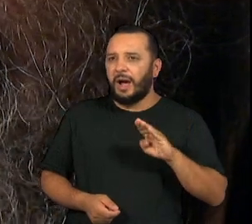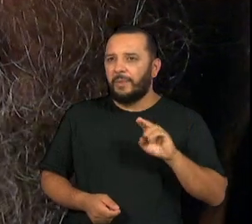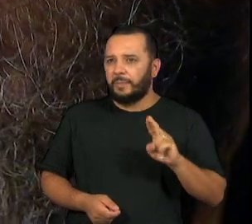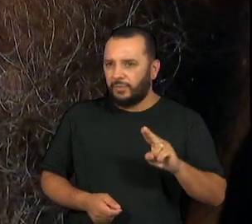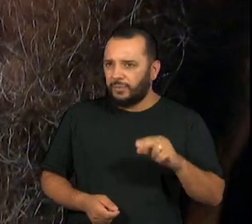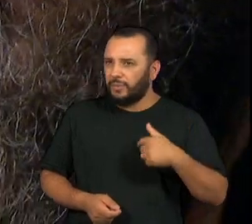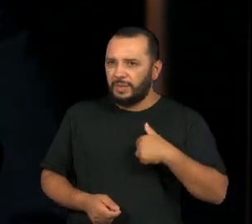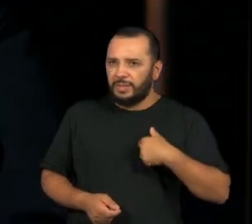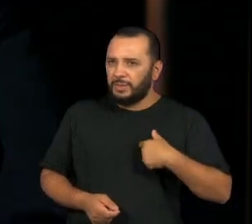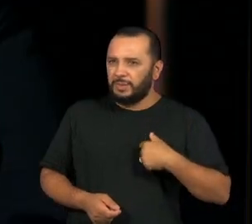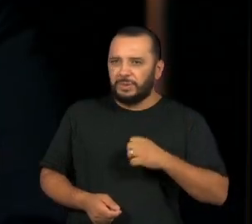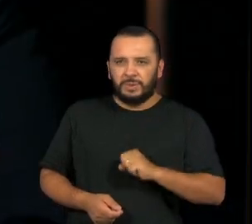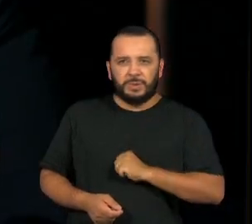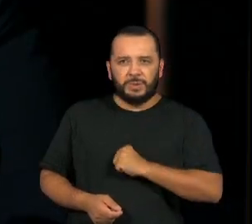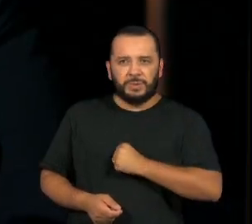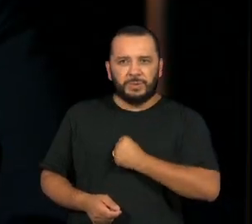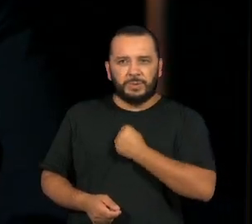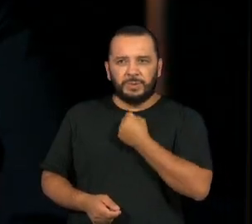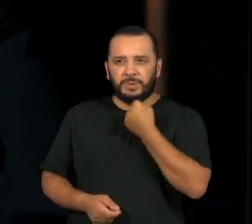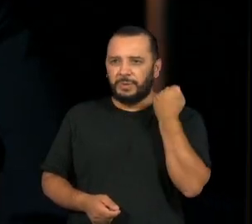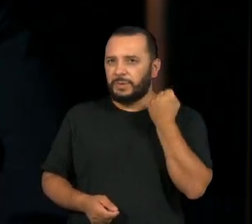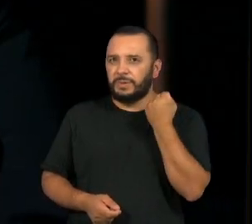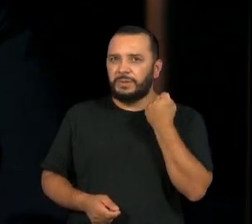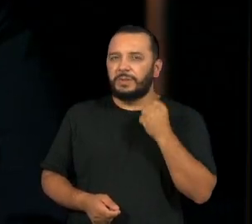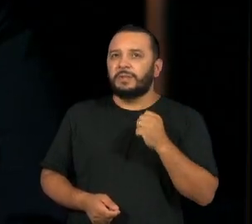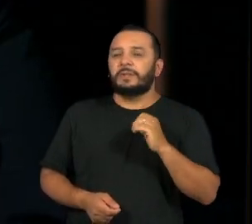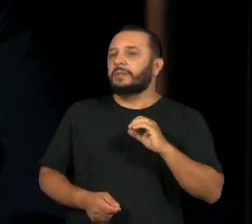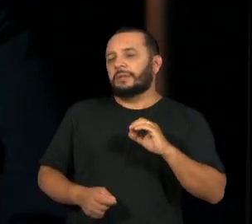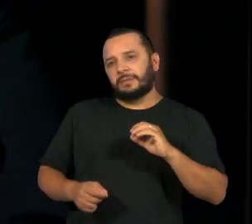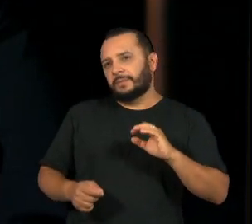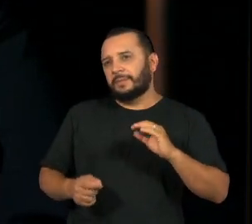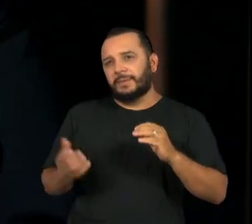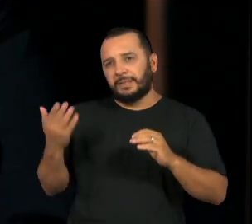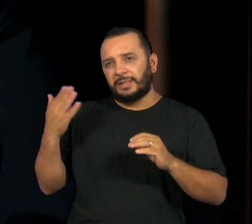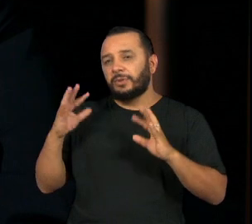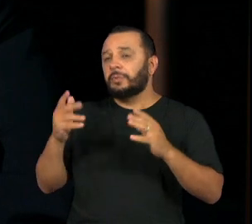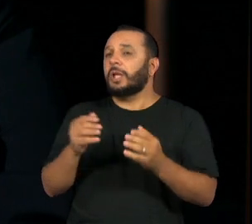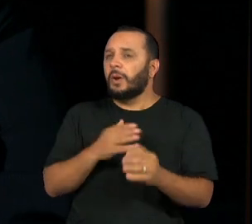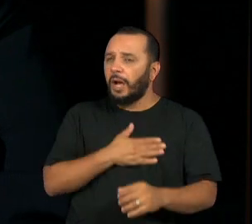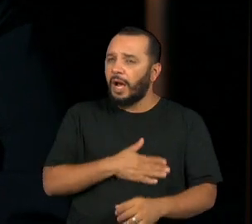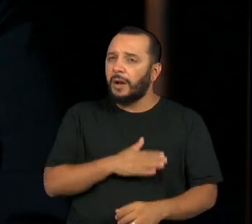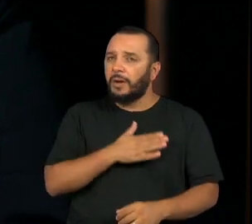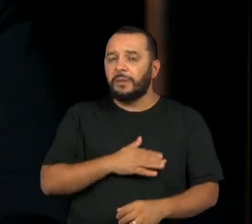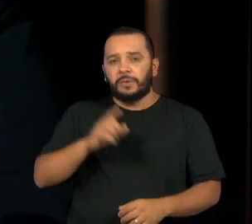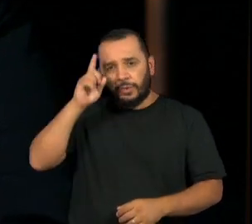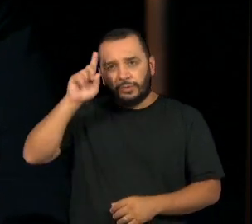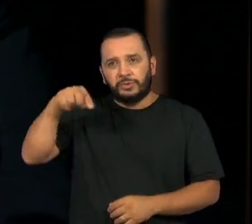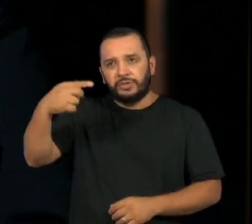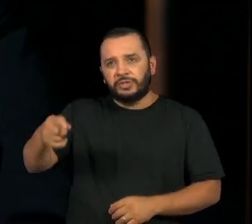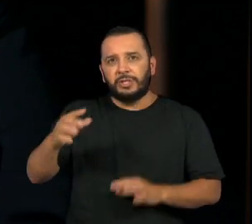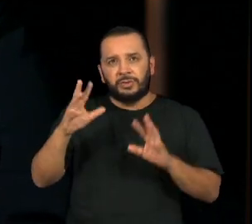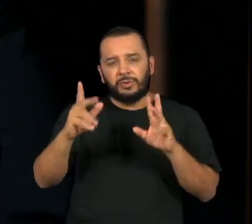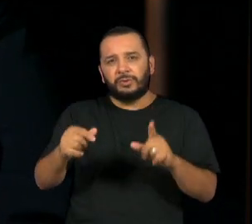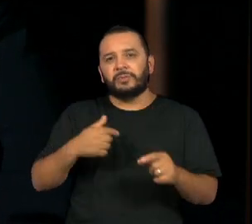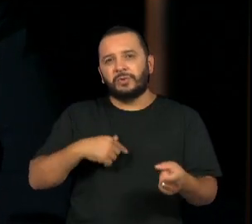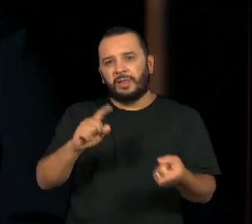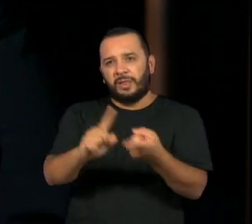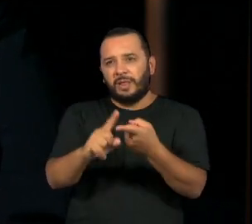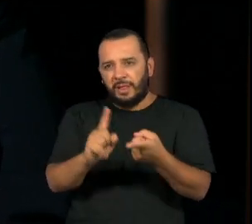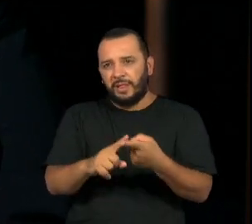no meu pé. Na época, todo mundo me abraçou, mas no dia seguinte... Foi ruim? Foi ruim porque eu recebi muita ameaça,